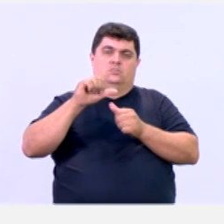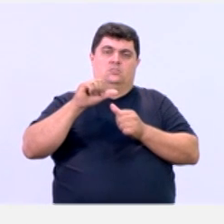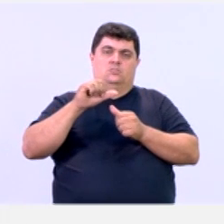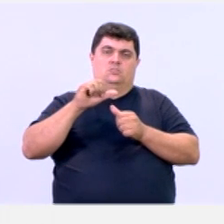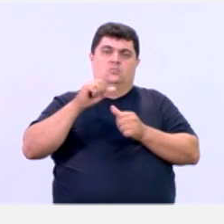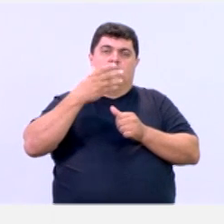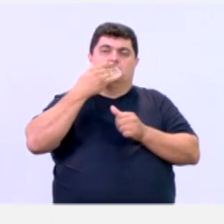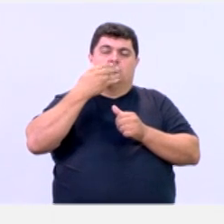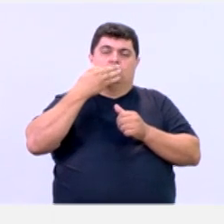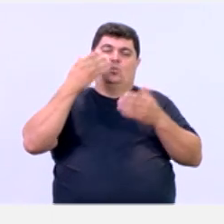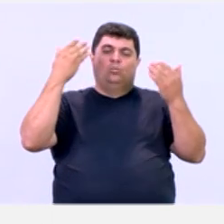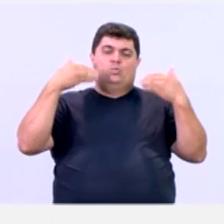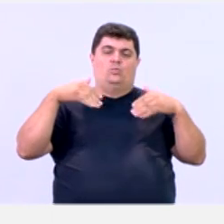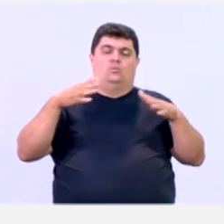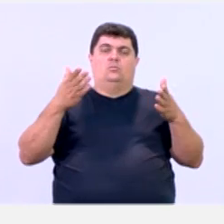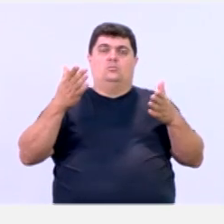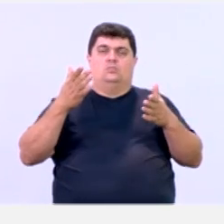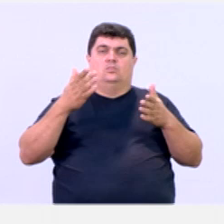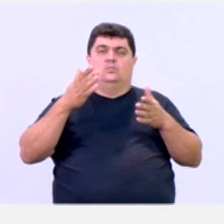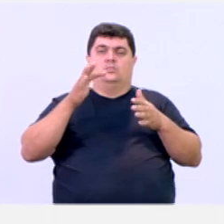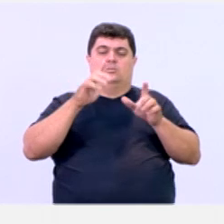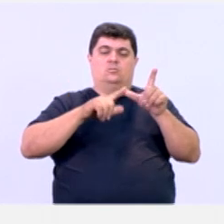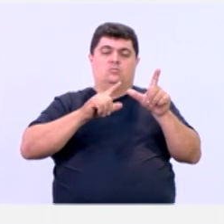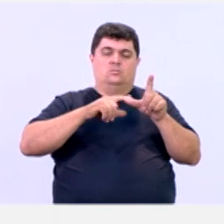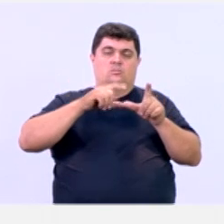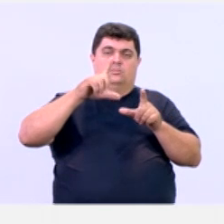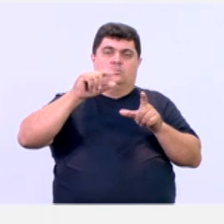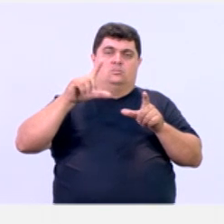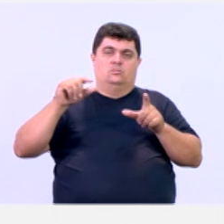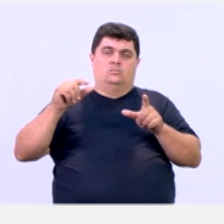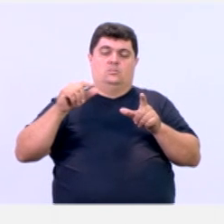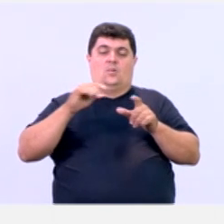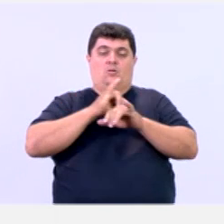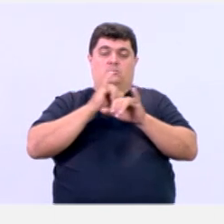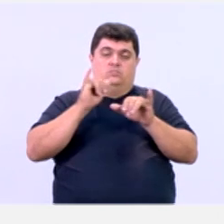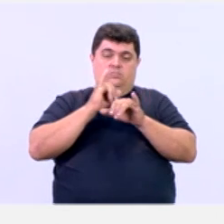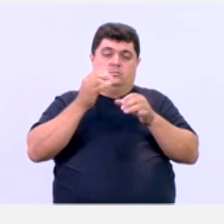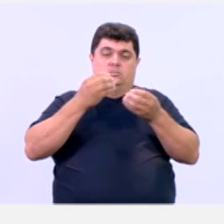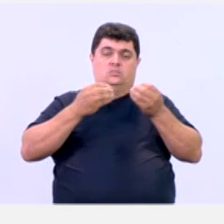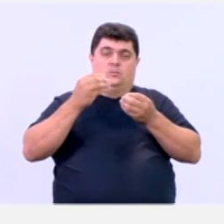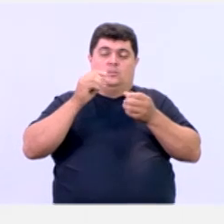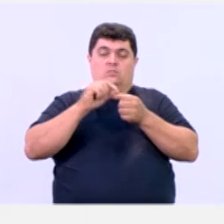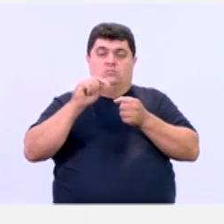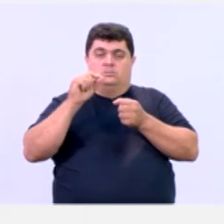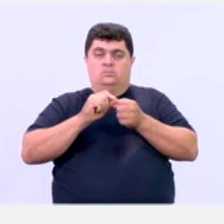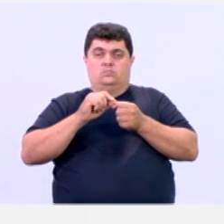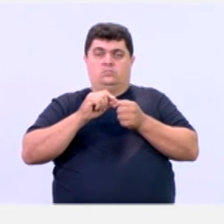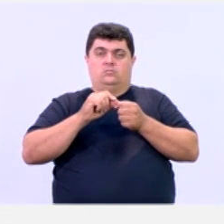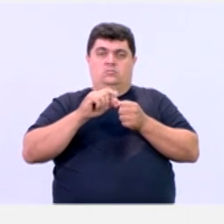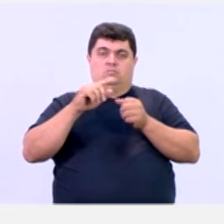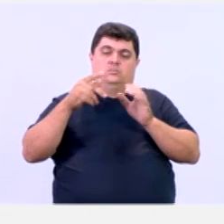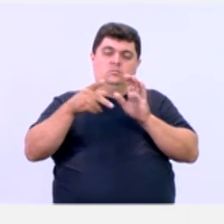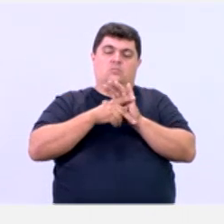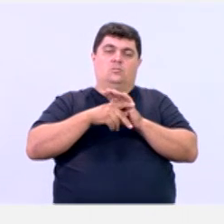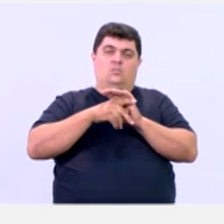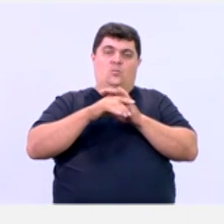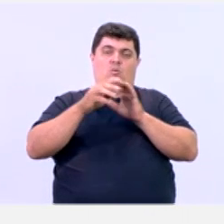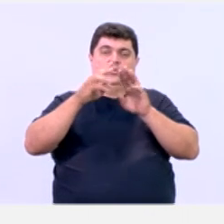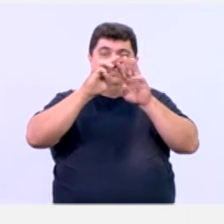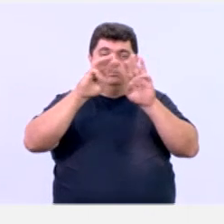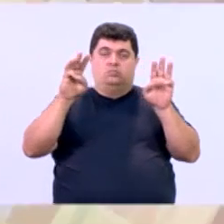a cor de fundo, a fonte. Então, as informações do que deve ser feito estão na própria